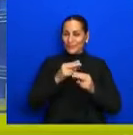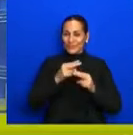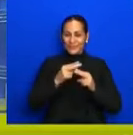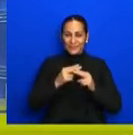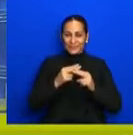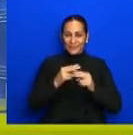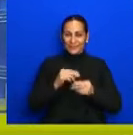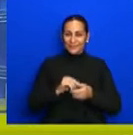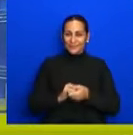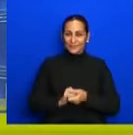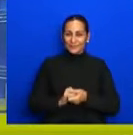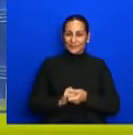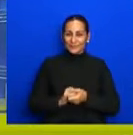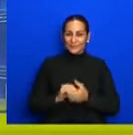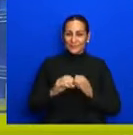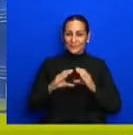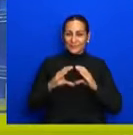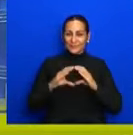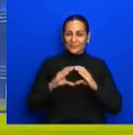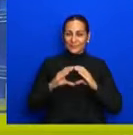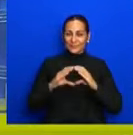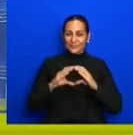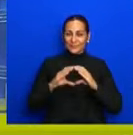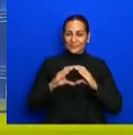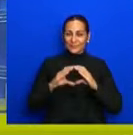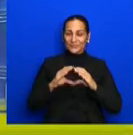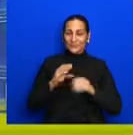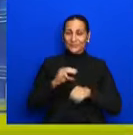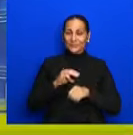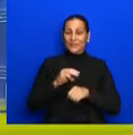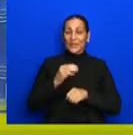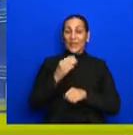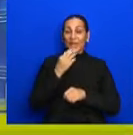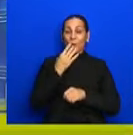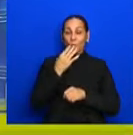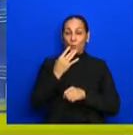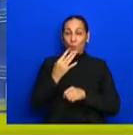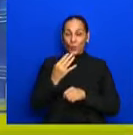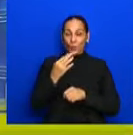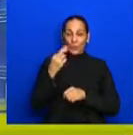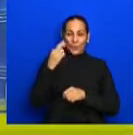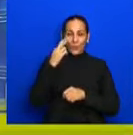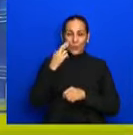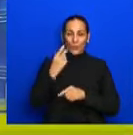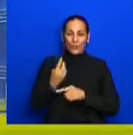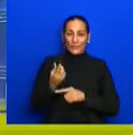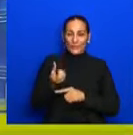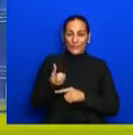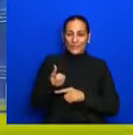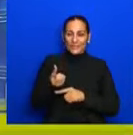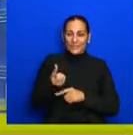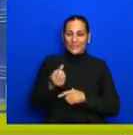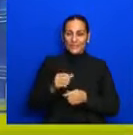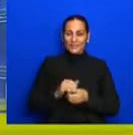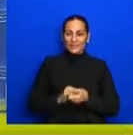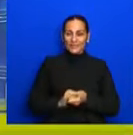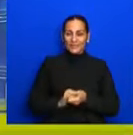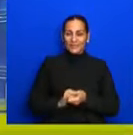loterias Caixa. Bola bola rosa, número 16.